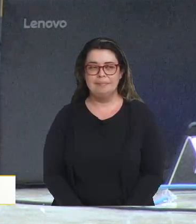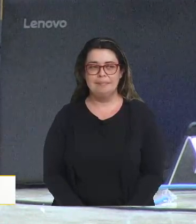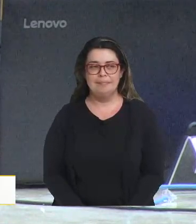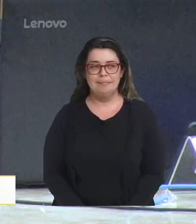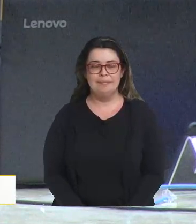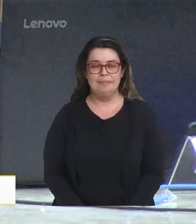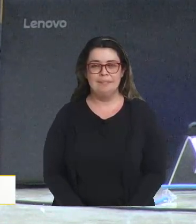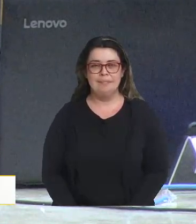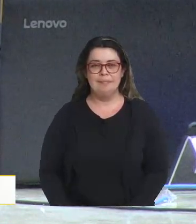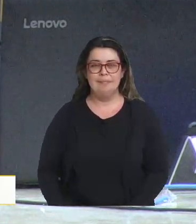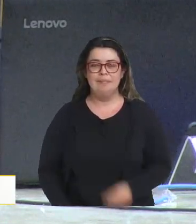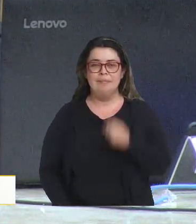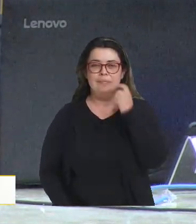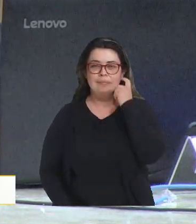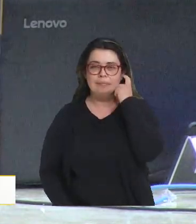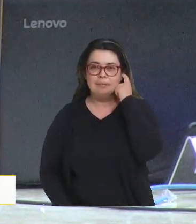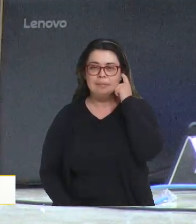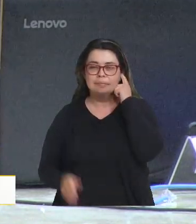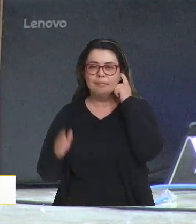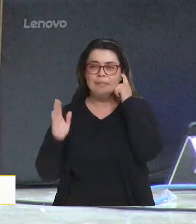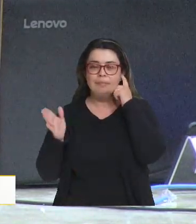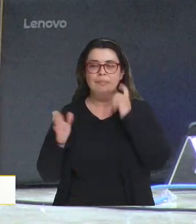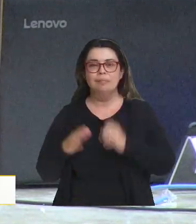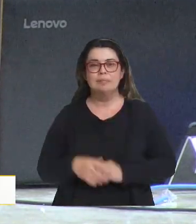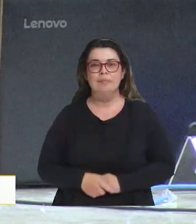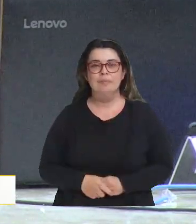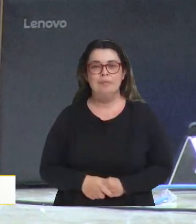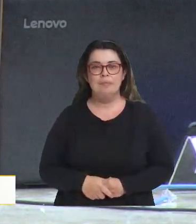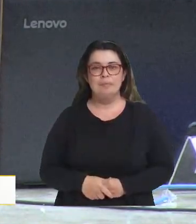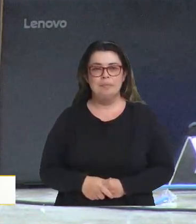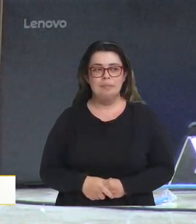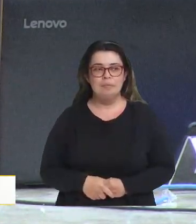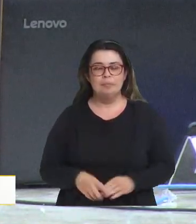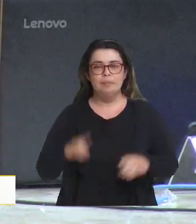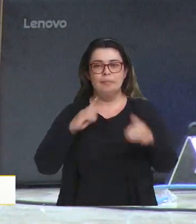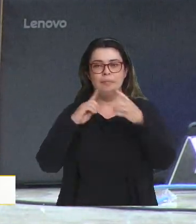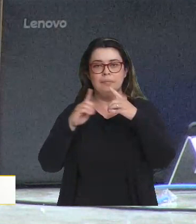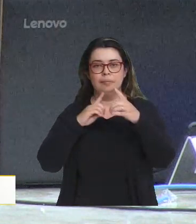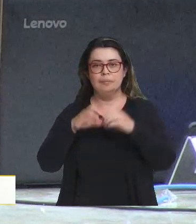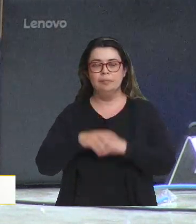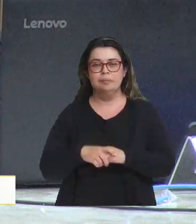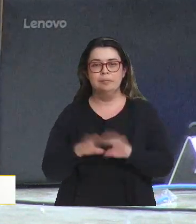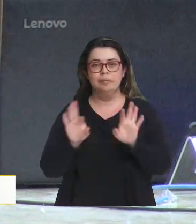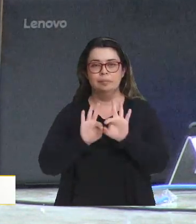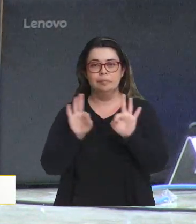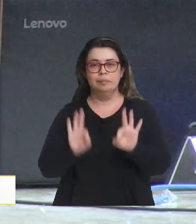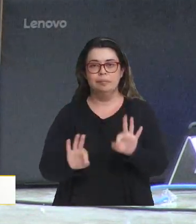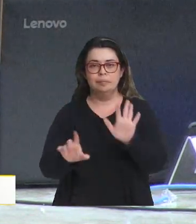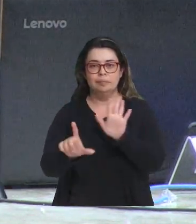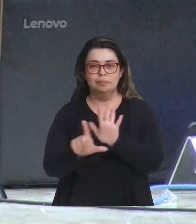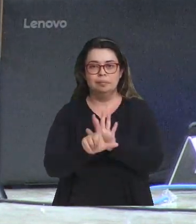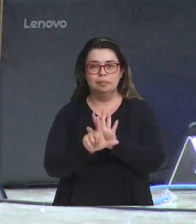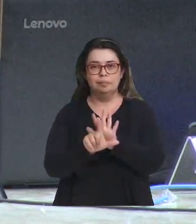Seguindo a ordem aqui, então, nós passaremos agora à discussão do projeto de lei